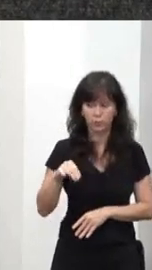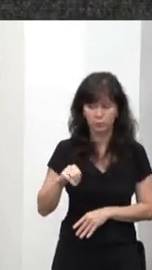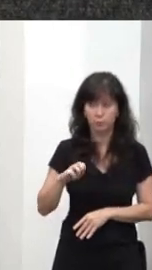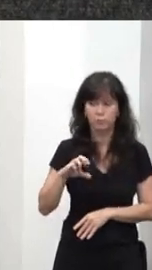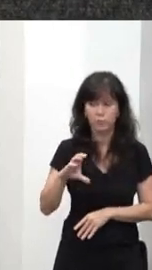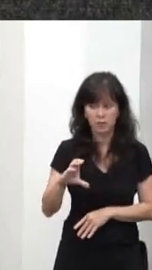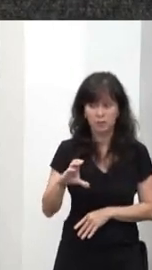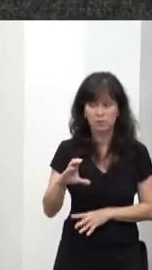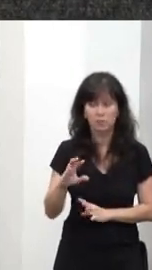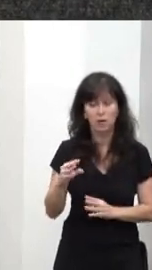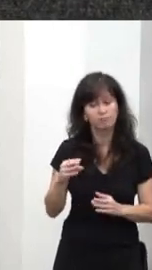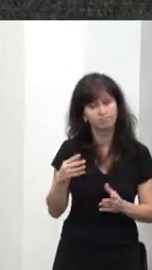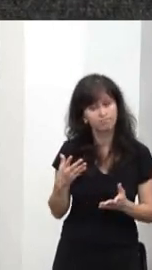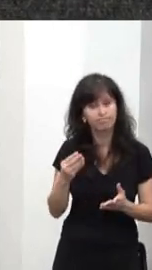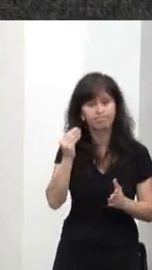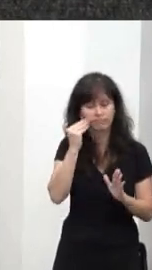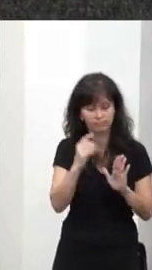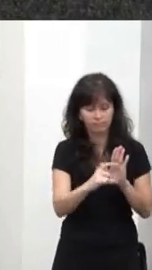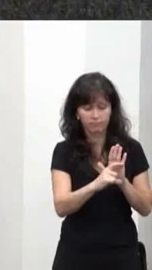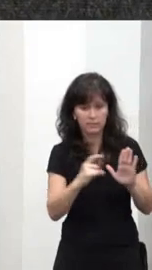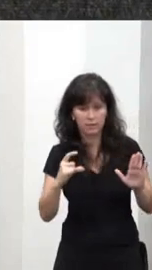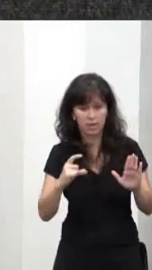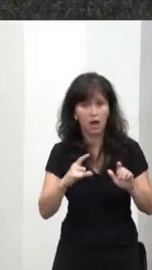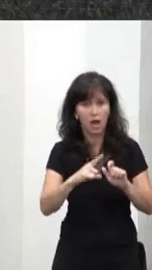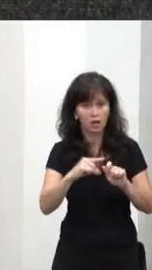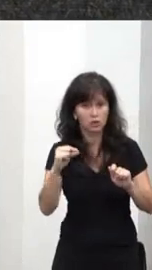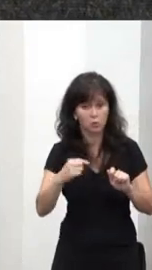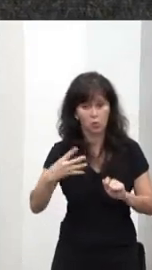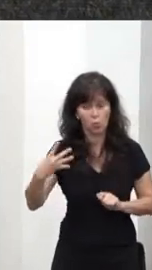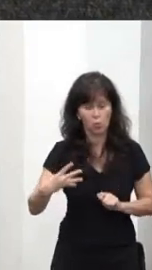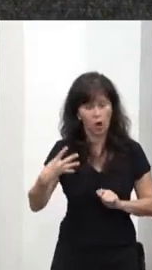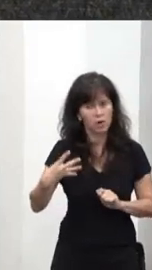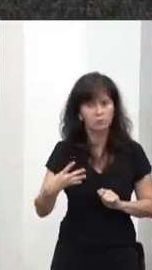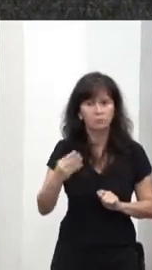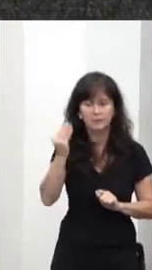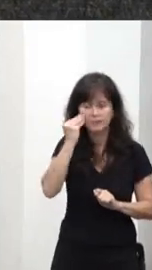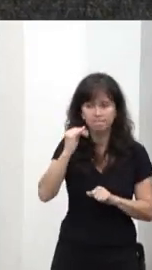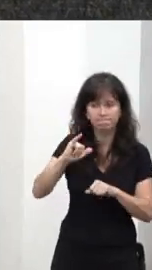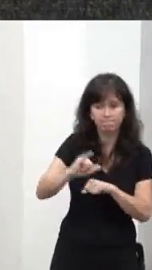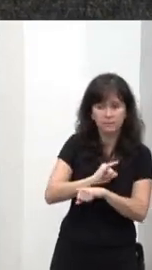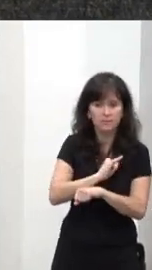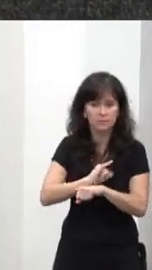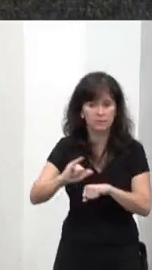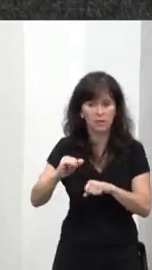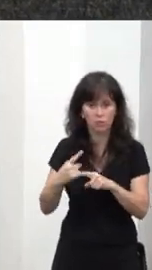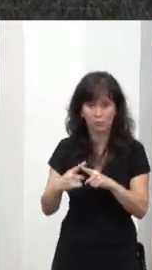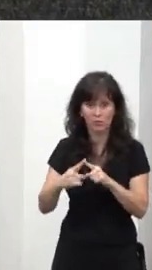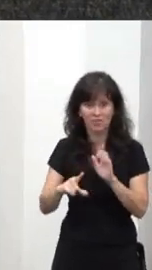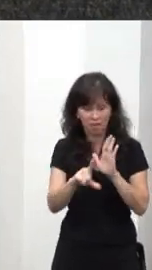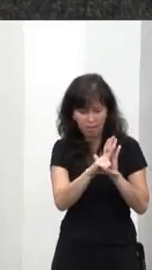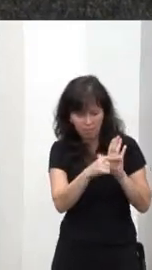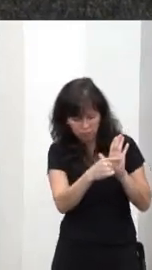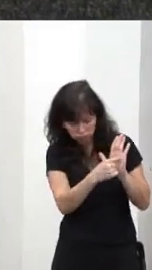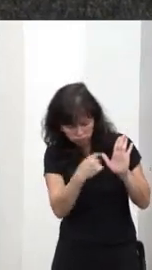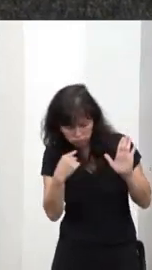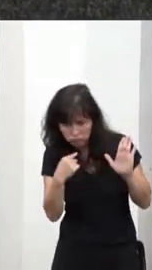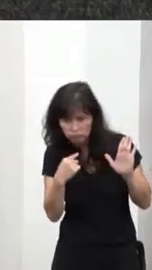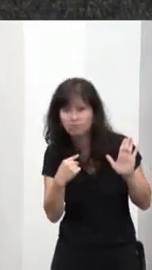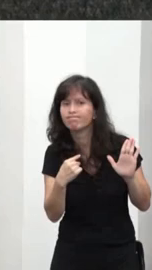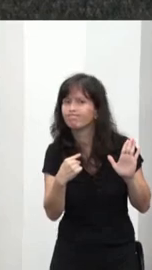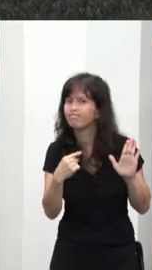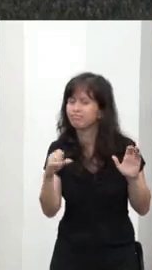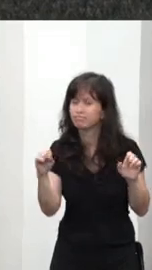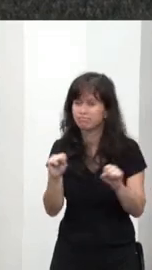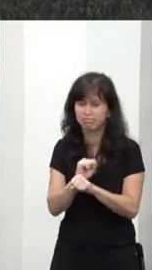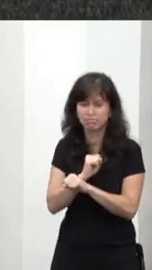essa parte do artigo 4º Porque conforme está na lei é impossível que os municípios tenham